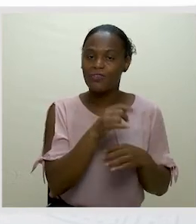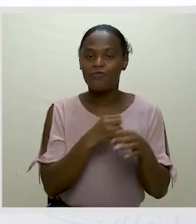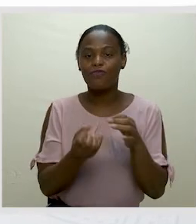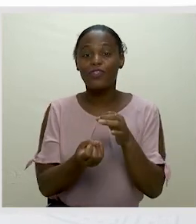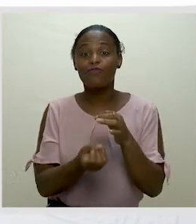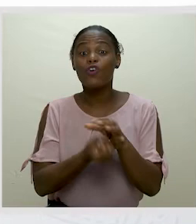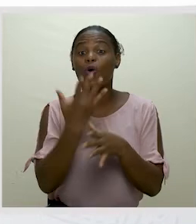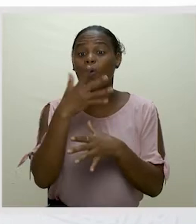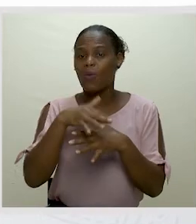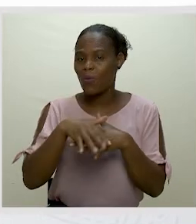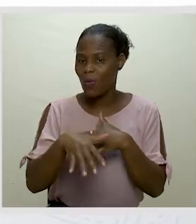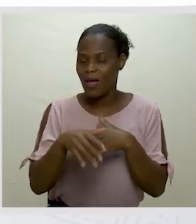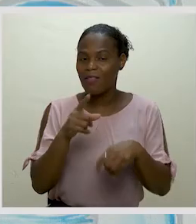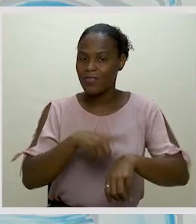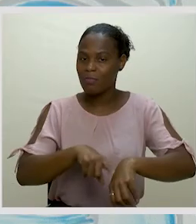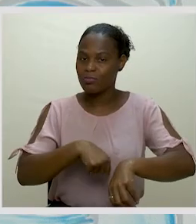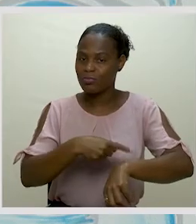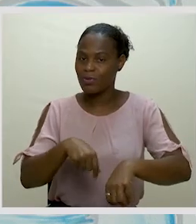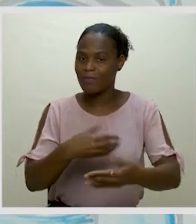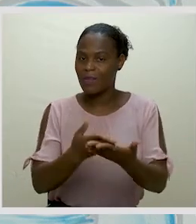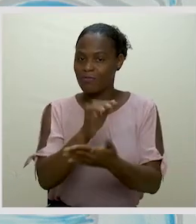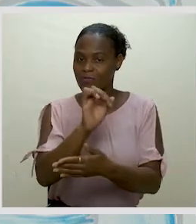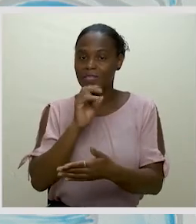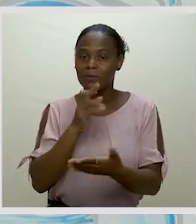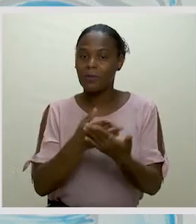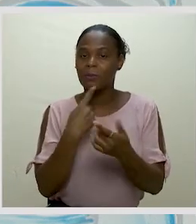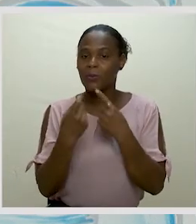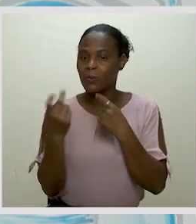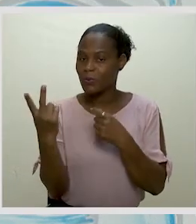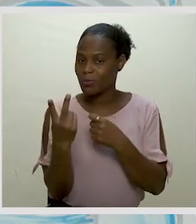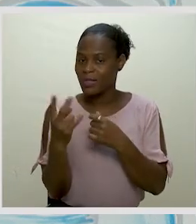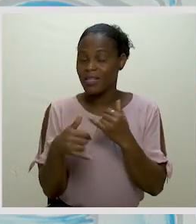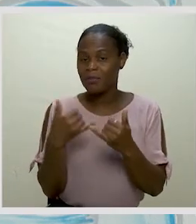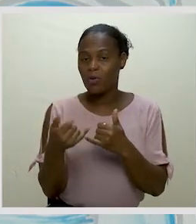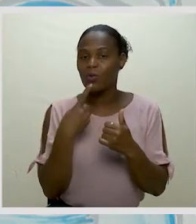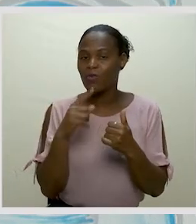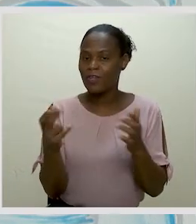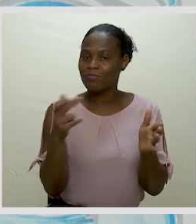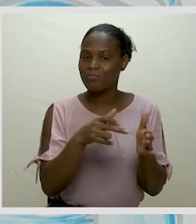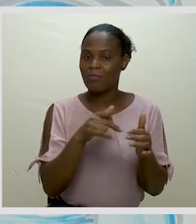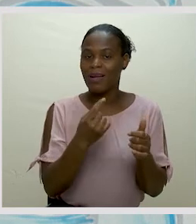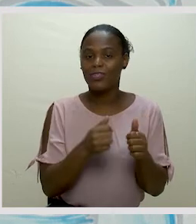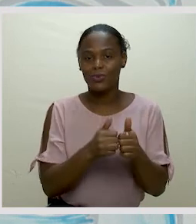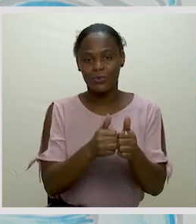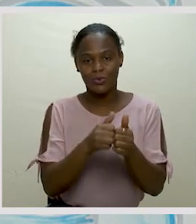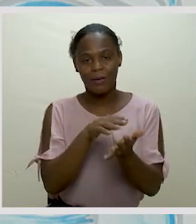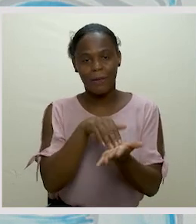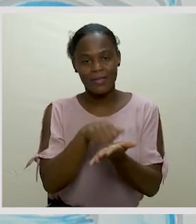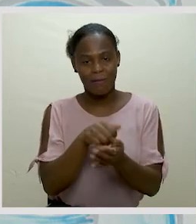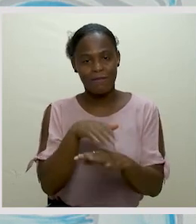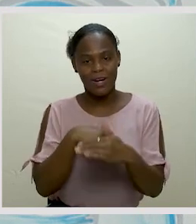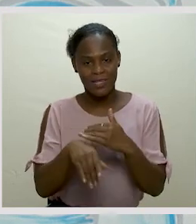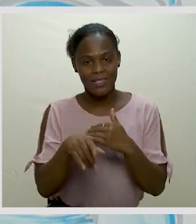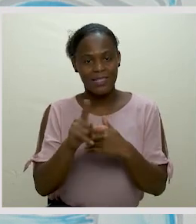vantagens dos vulcões? Eu vou dar um tempo para vocês responderem às 2 questões e voltarei já para juntos